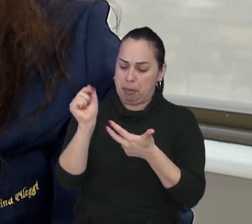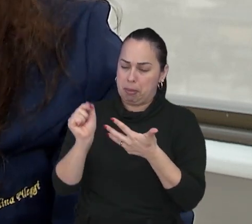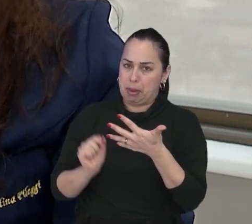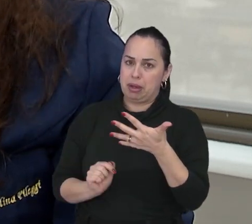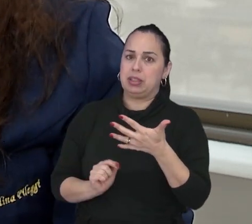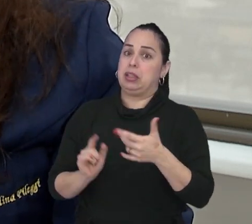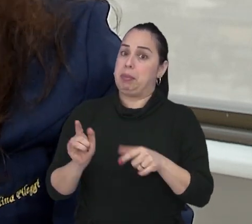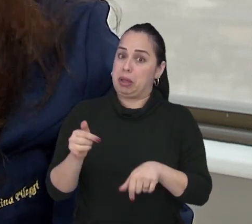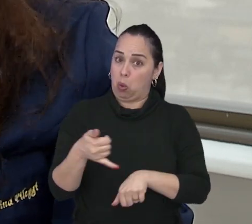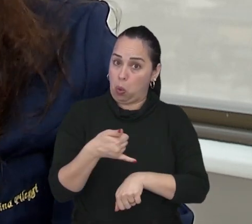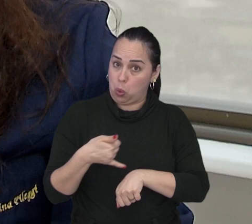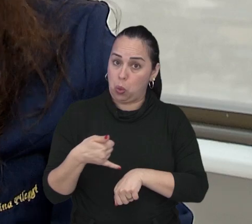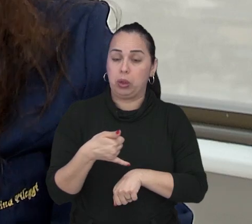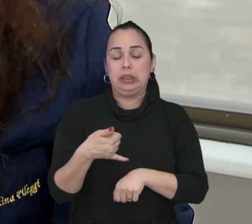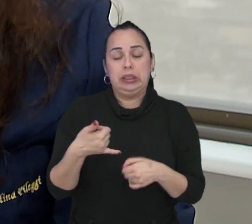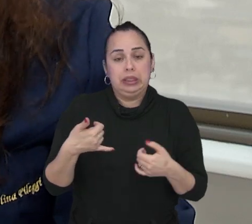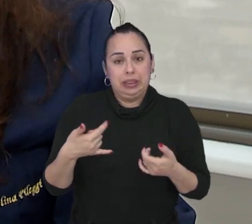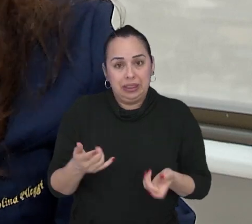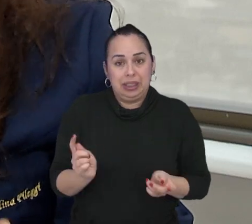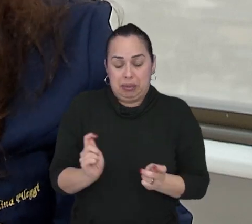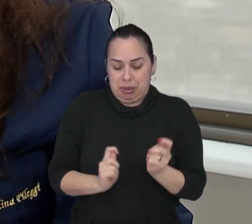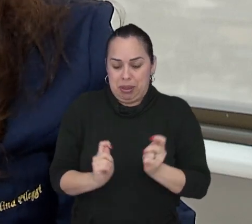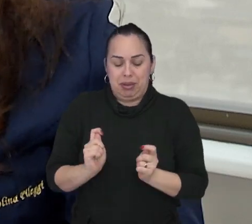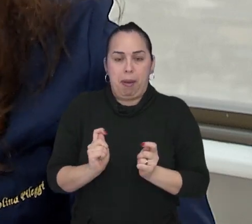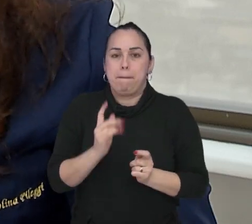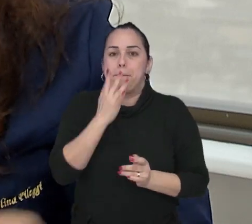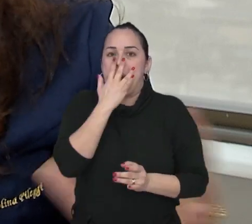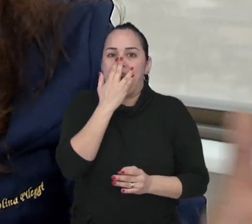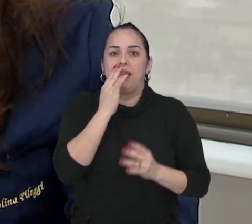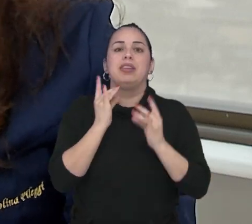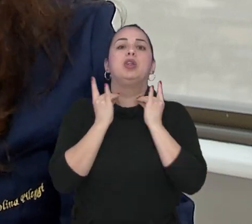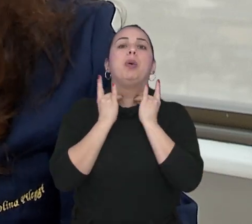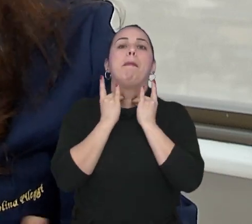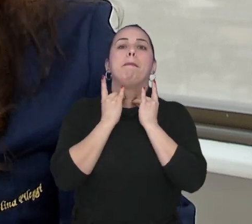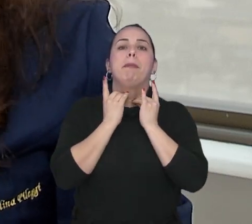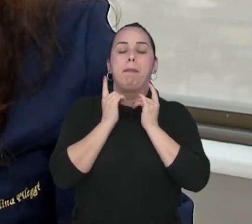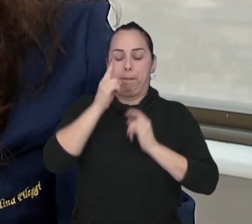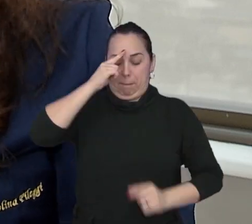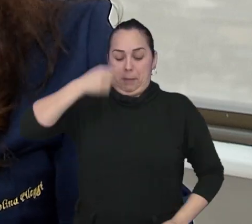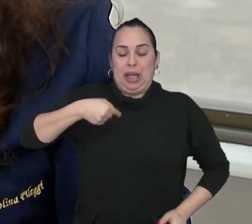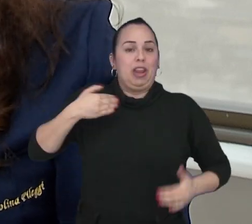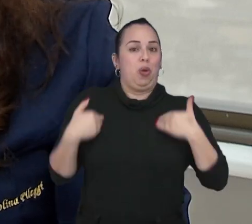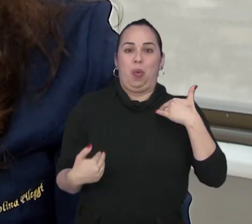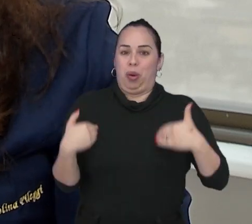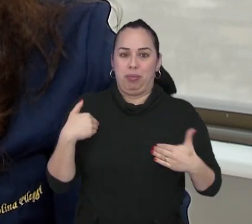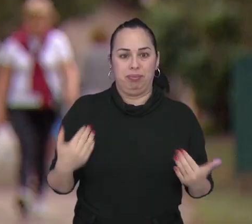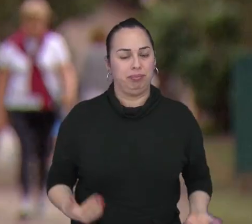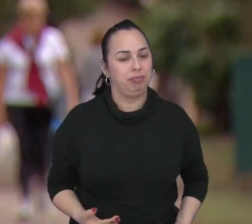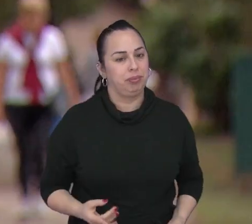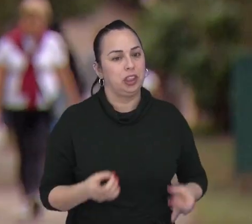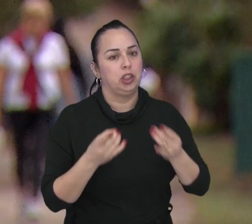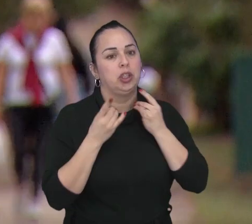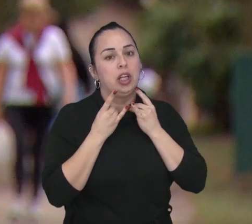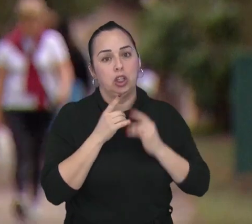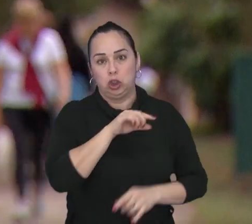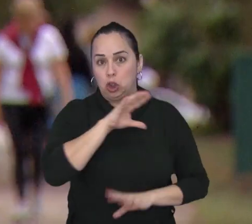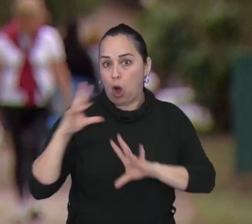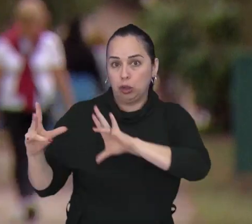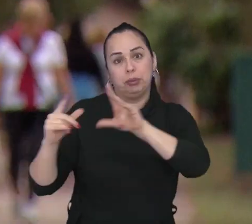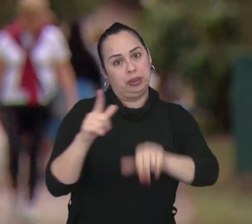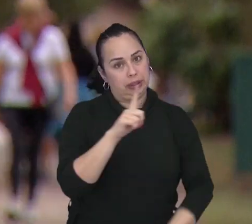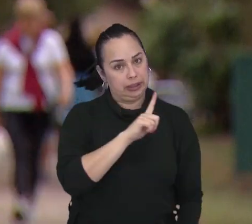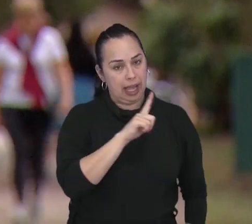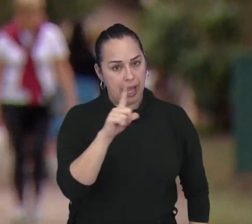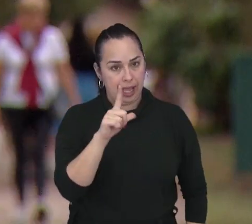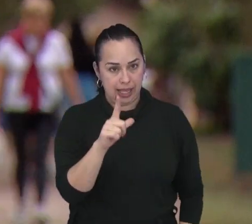proteína das gorduras então assim em suma ele manda no nosso metabolismo com um todo tireoide todo